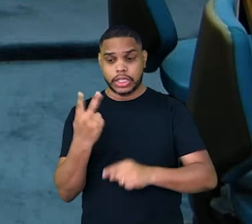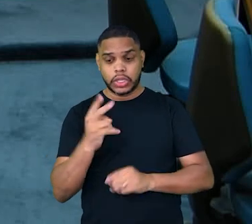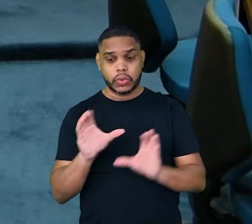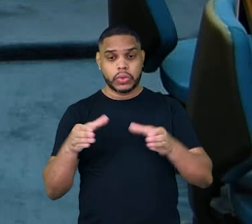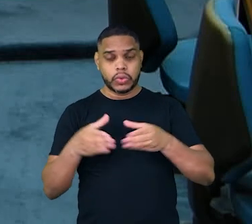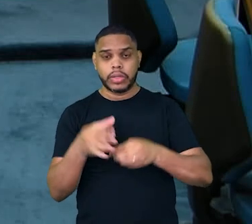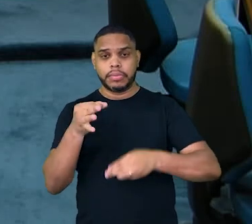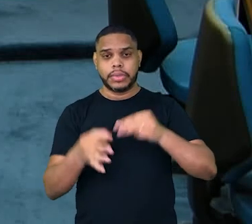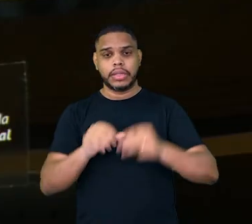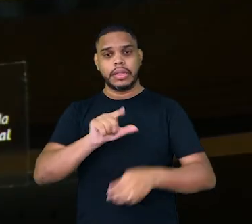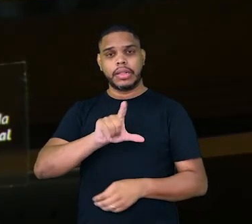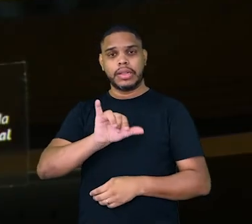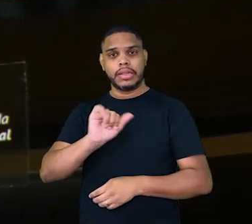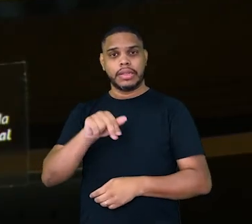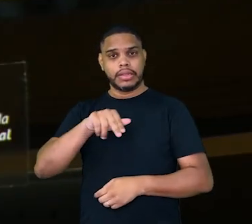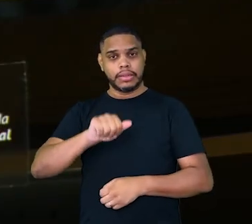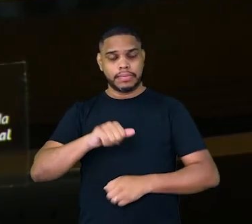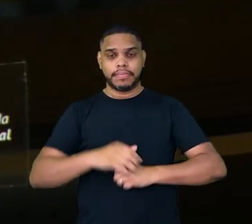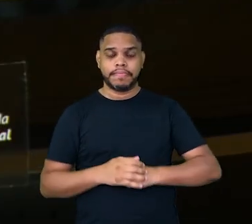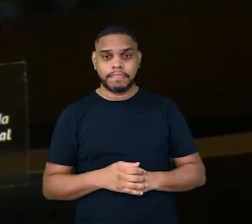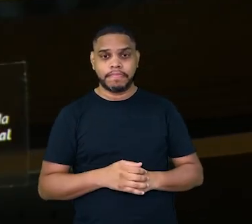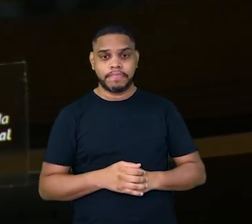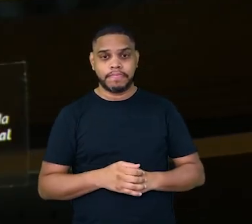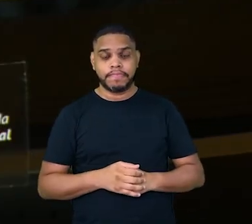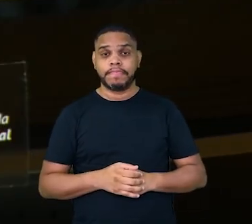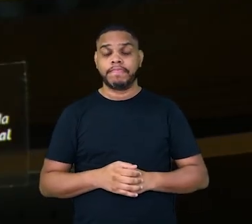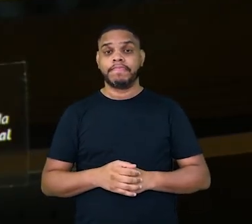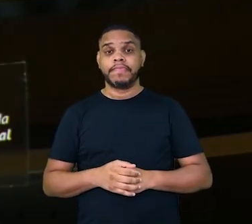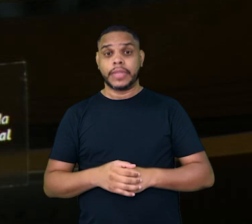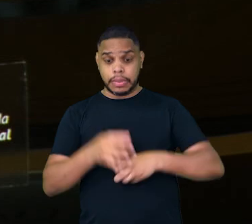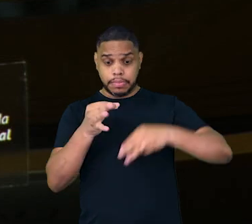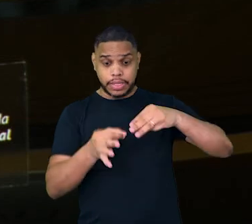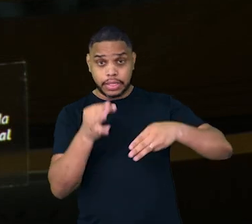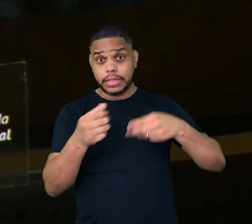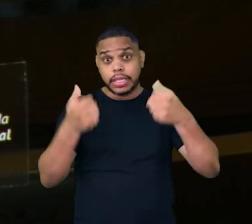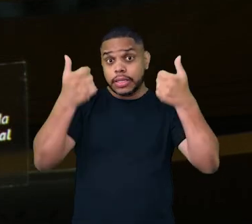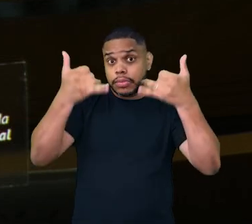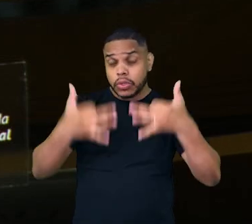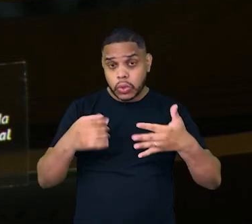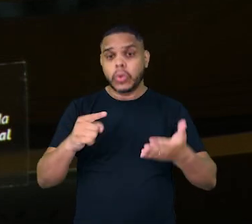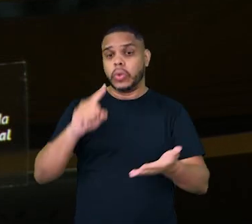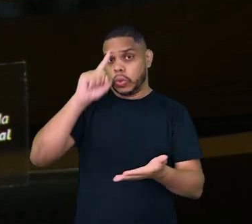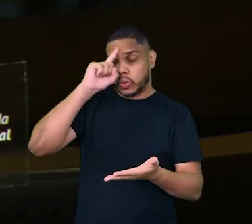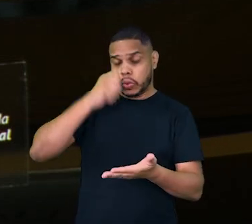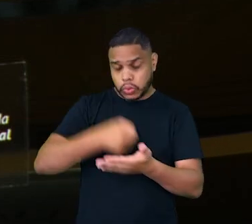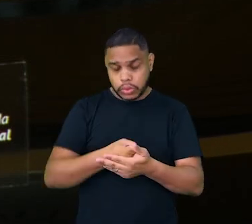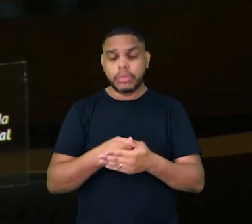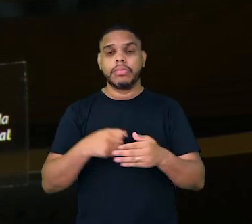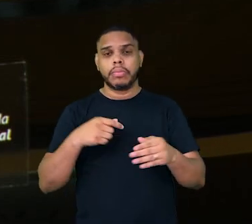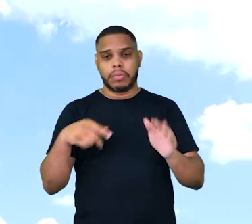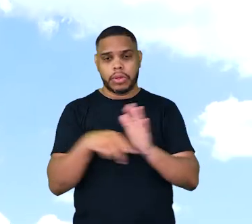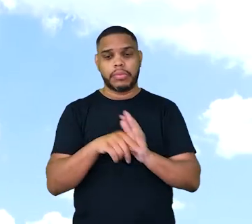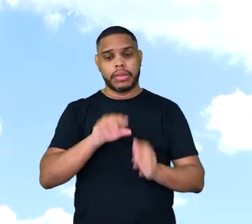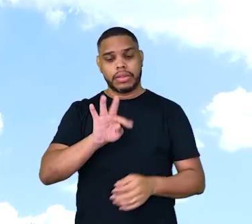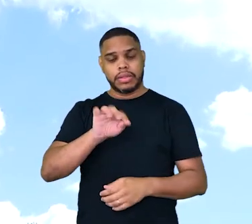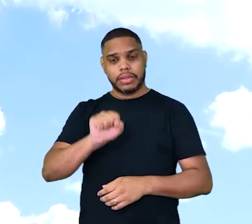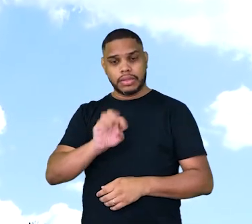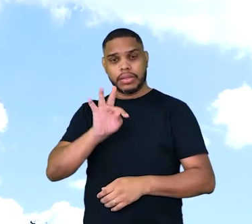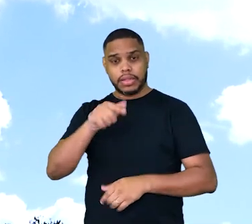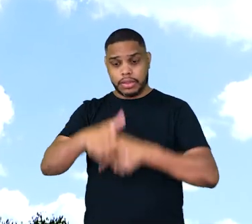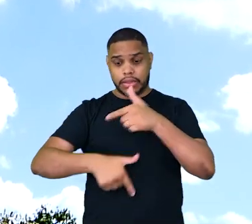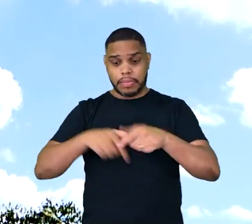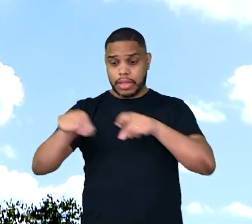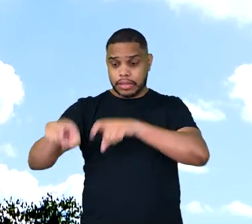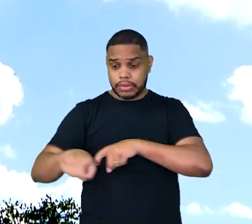segunda turma foi a ministra Liana Schaibe. Ela destacou que, de acordo com o entendimento do TST, o trabalho